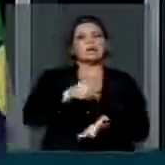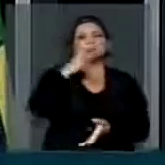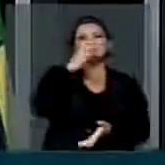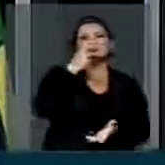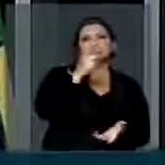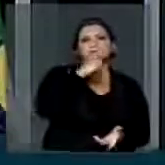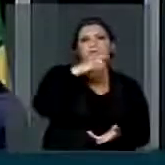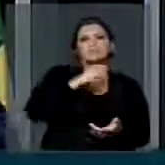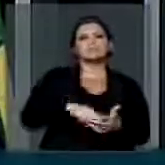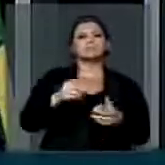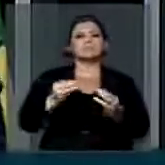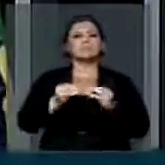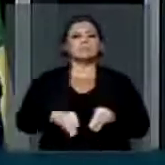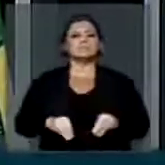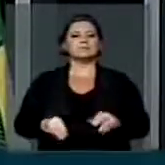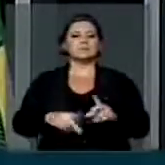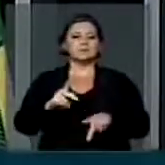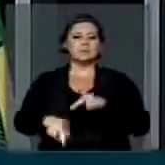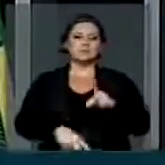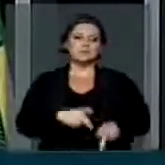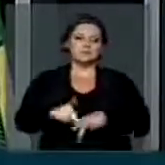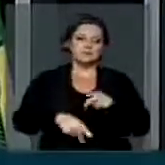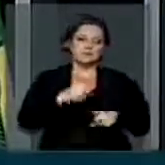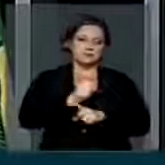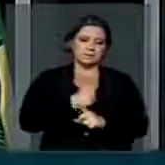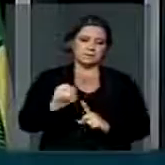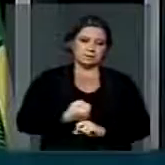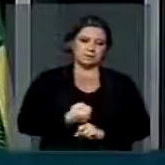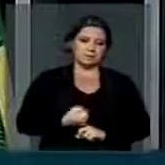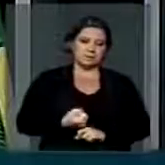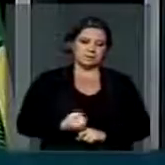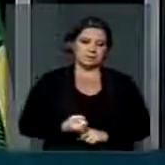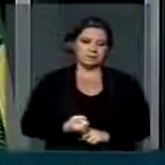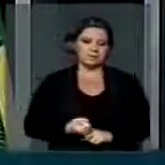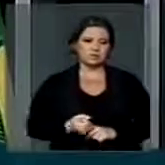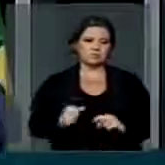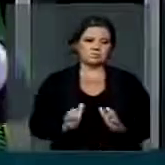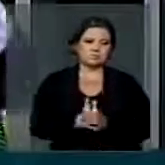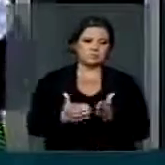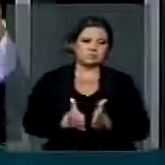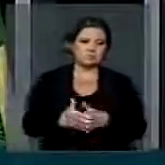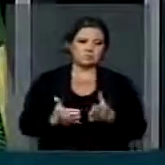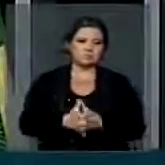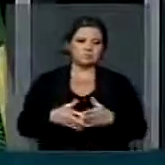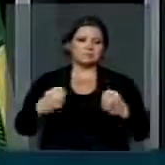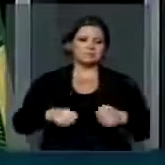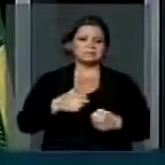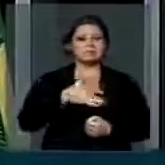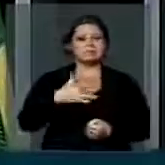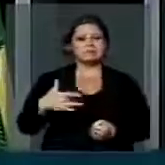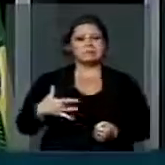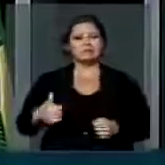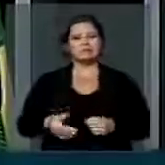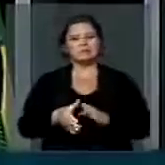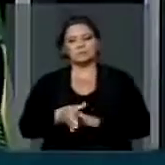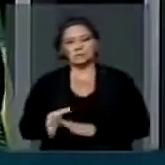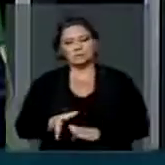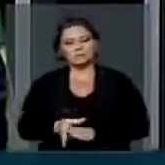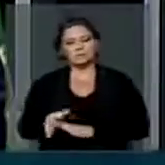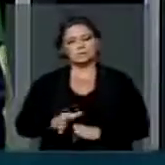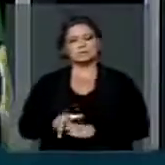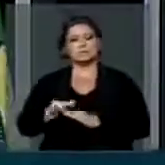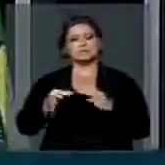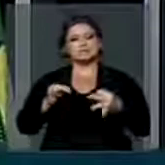aonde o maior prejudicado, infelizmente, é a sociedade brasileira. O cidadão pobre, o cidadão que precisa de saúde, de educação, de segurança,